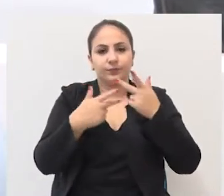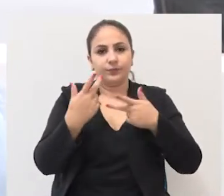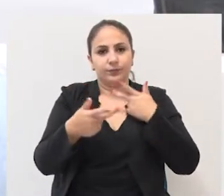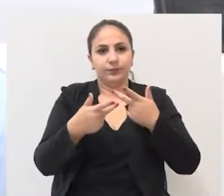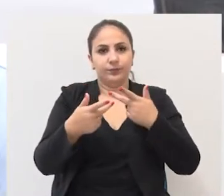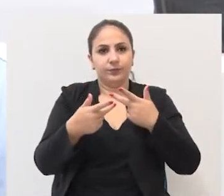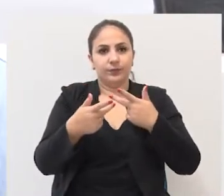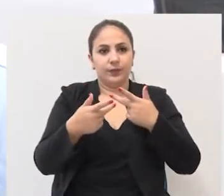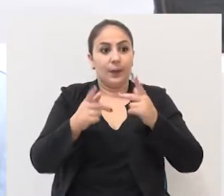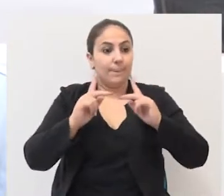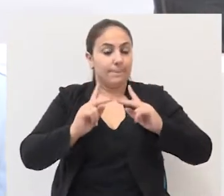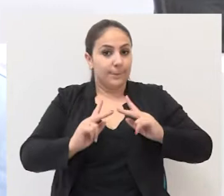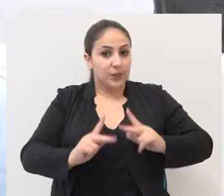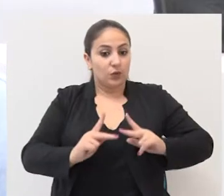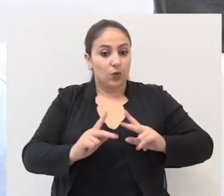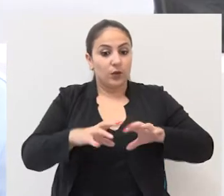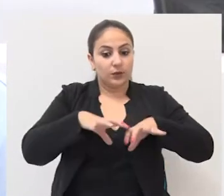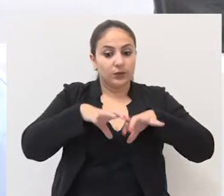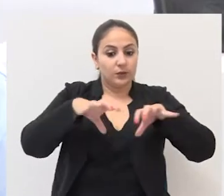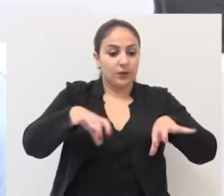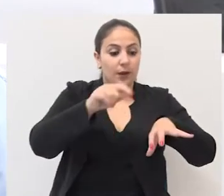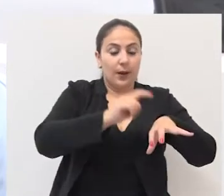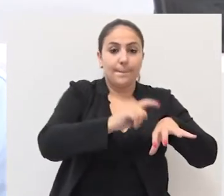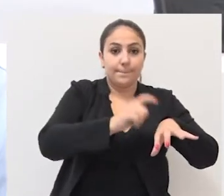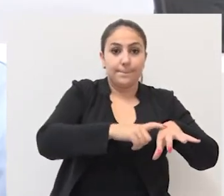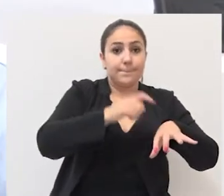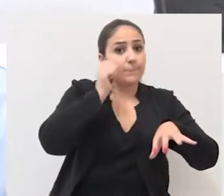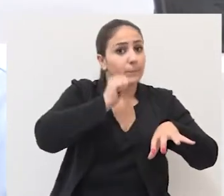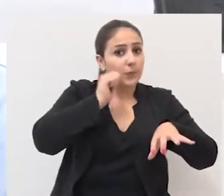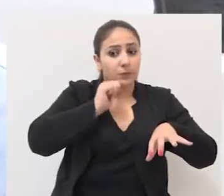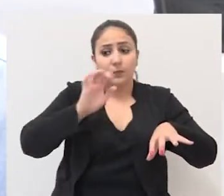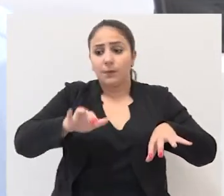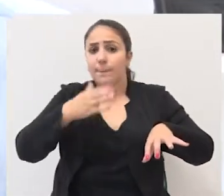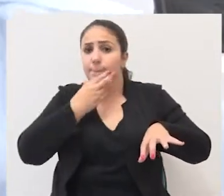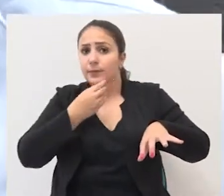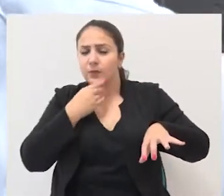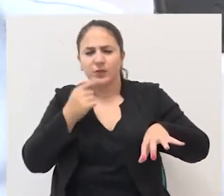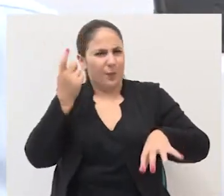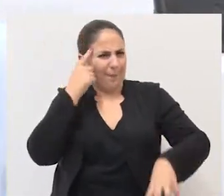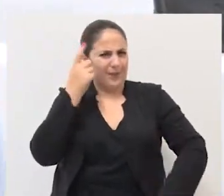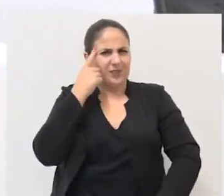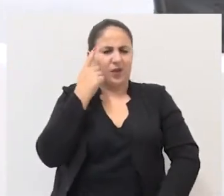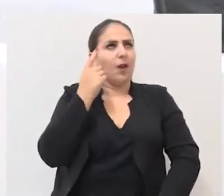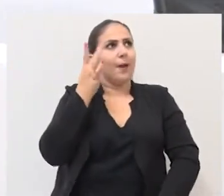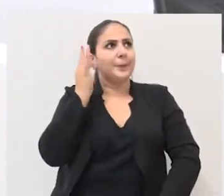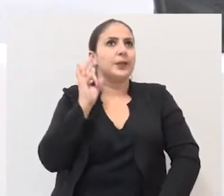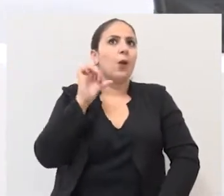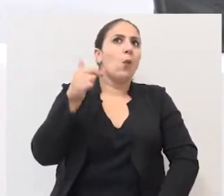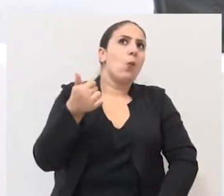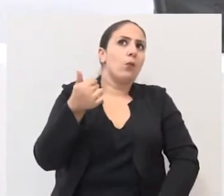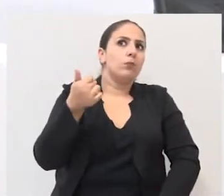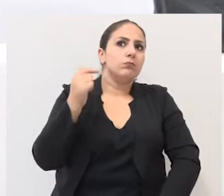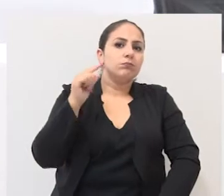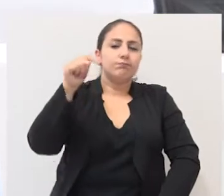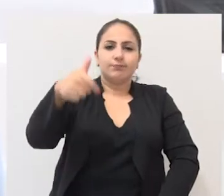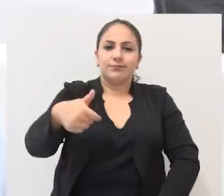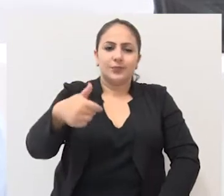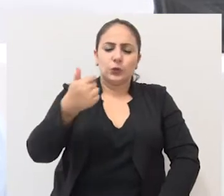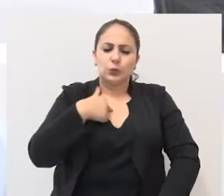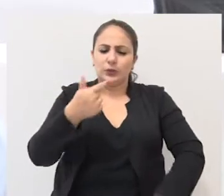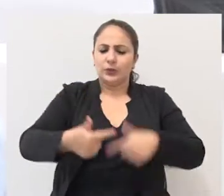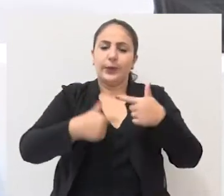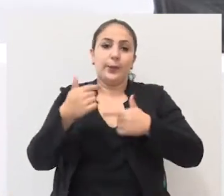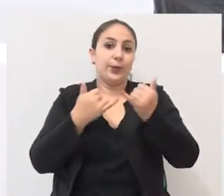estabelecem que as pessoas são divididas entre gênero masculino e feminino. Você já pensou, amanhã depois,